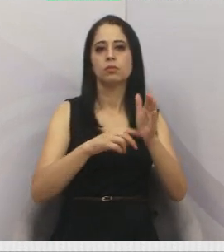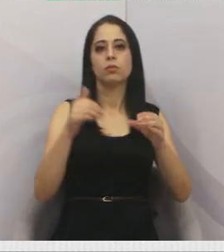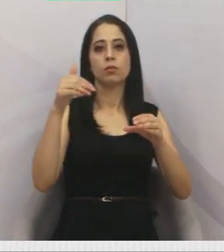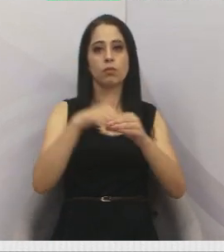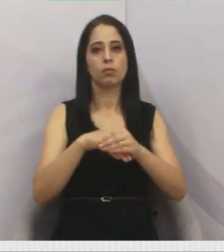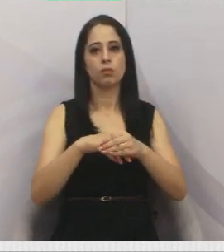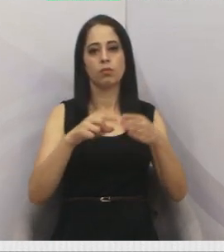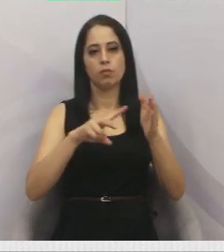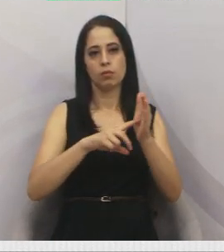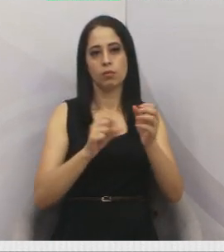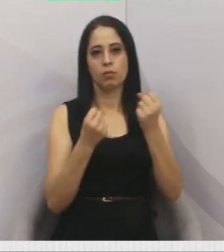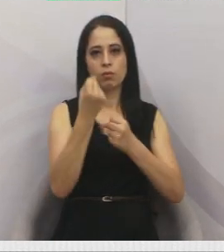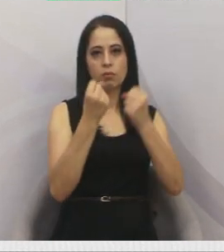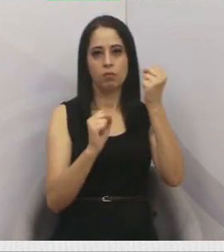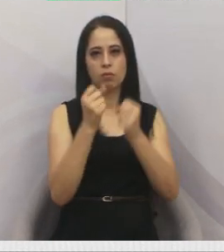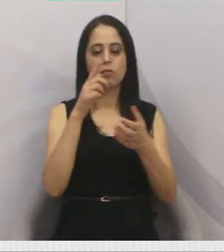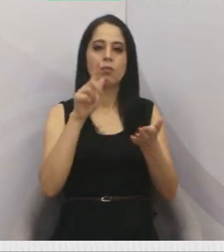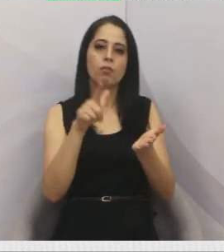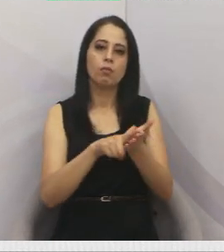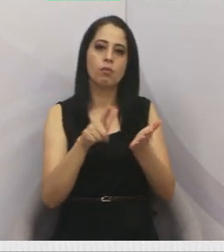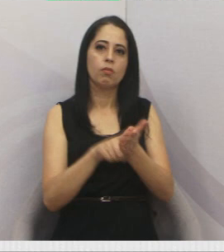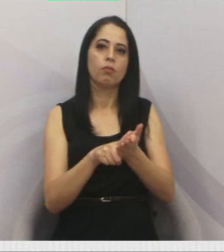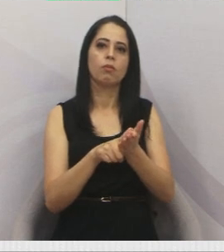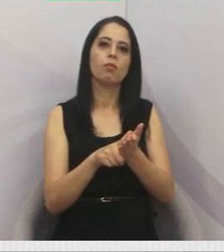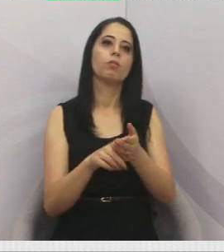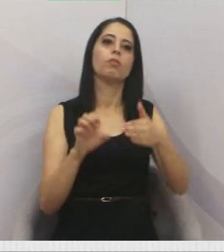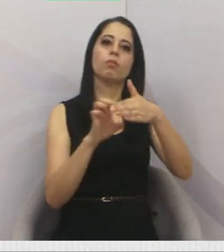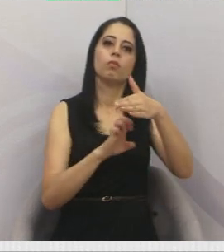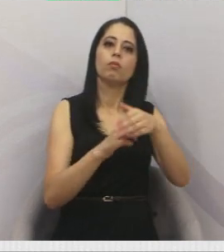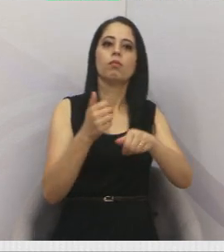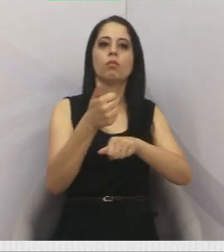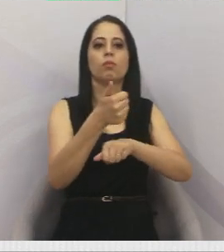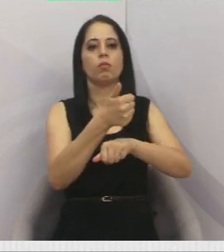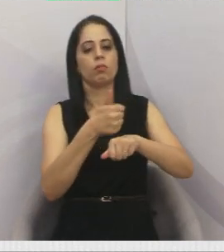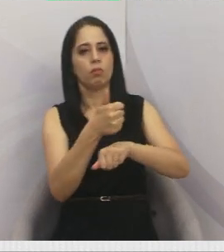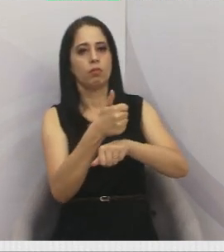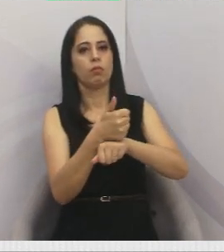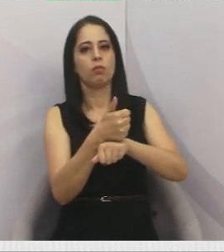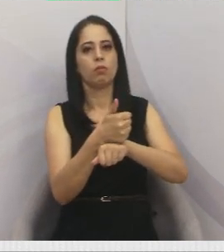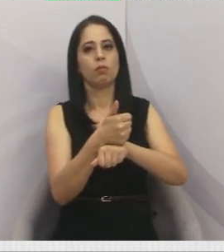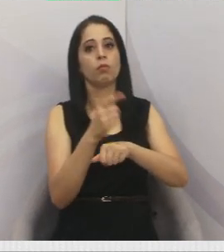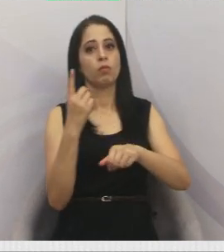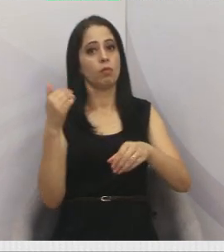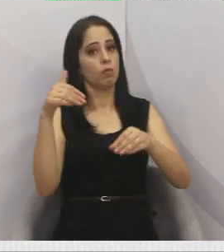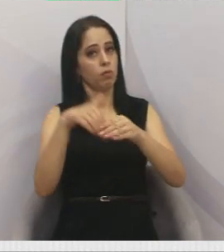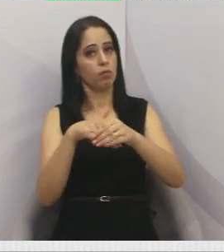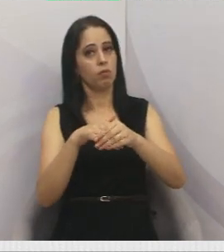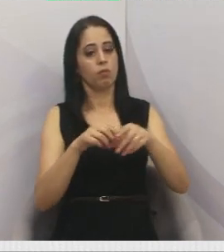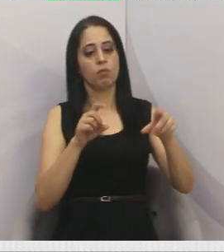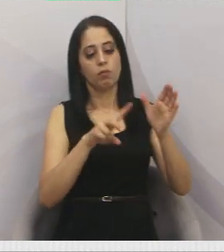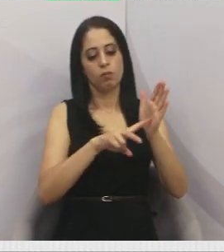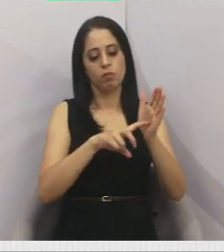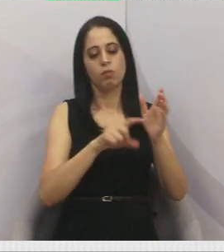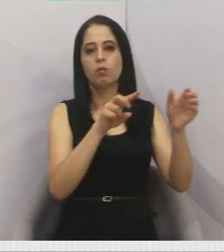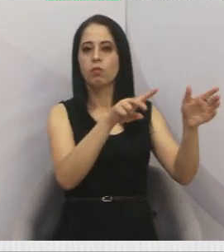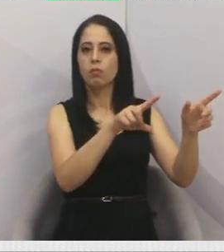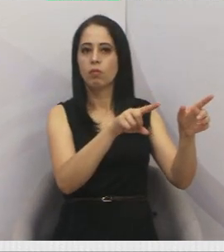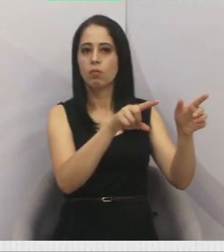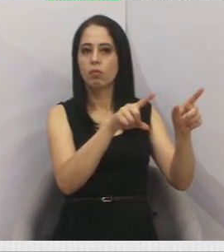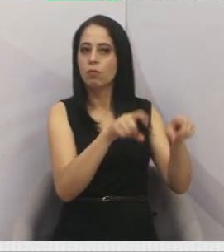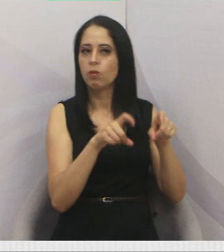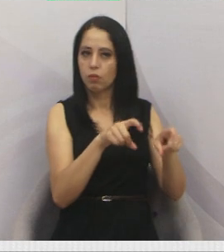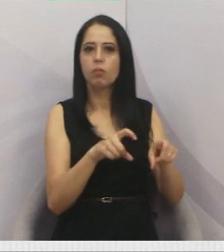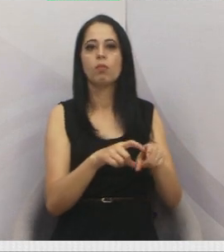para Sindicato dos Papeleiros. Segmento Empresas e Entidades Profissionais, um voto para Sindicato Rural. Segmento